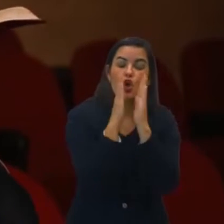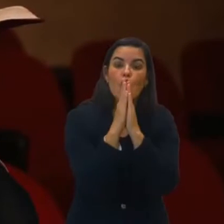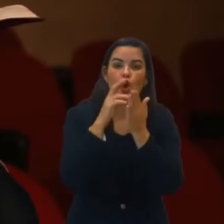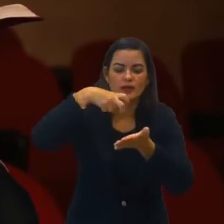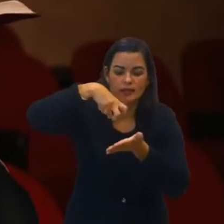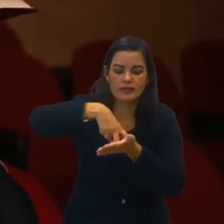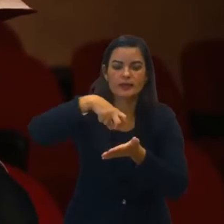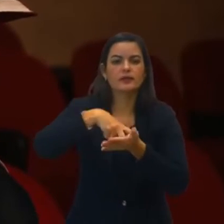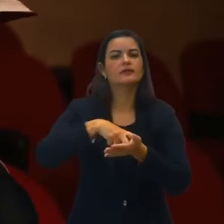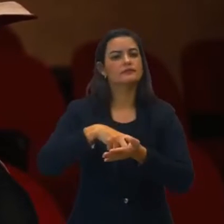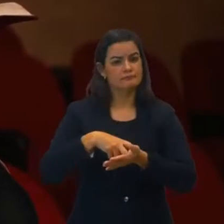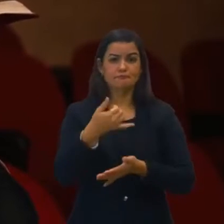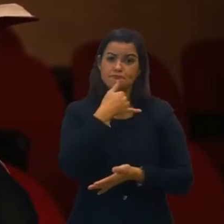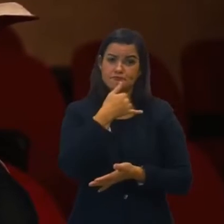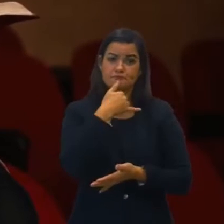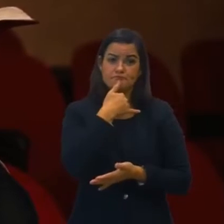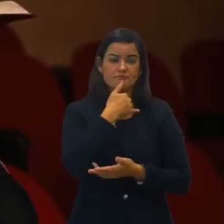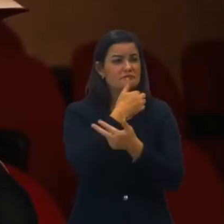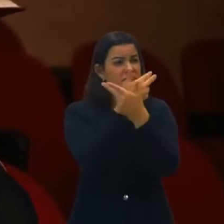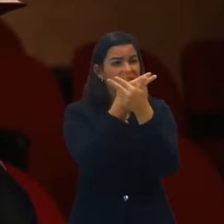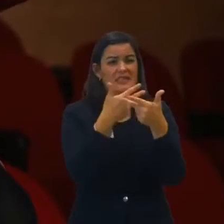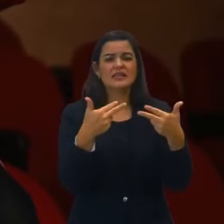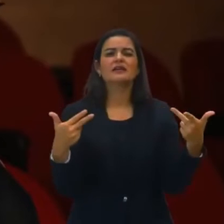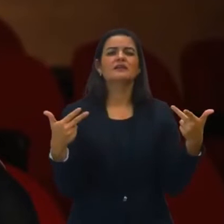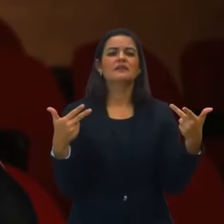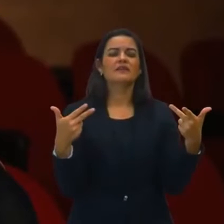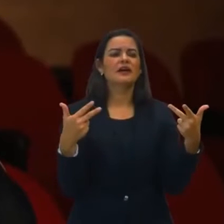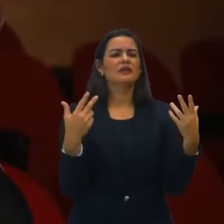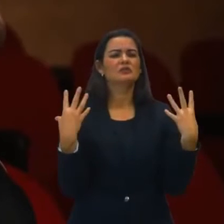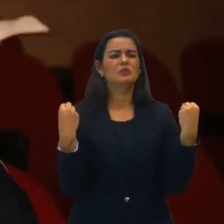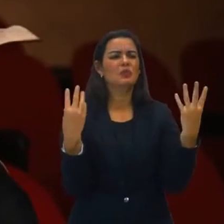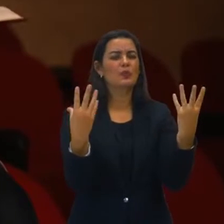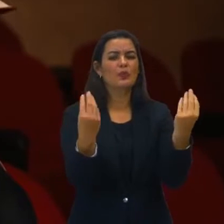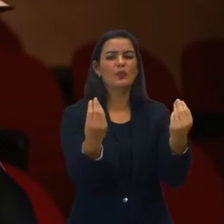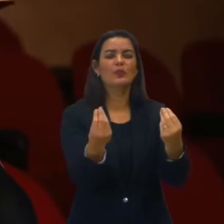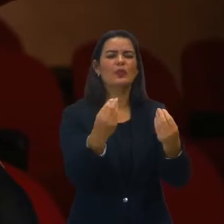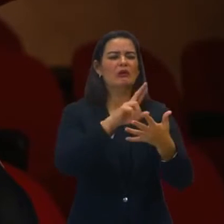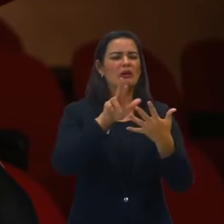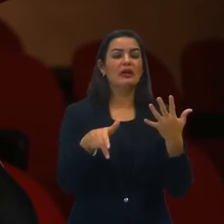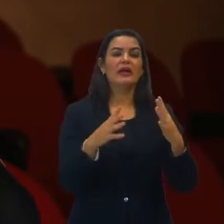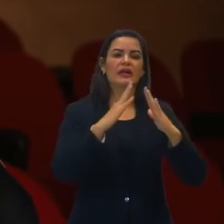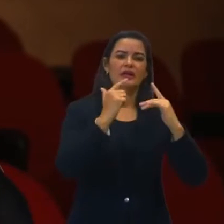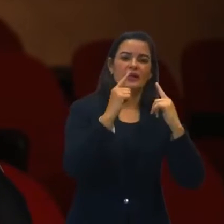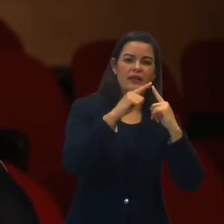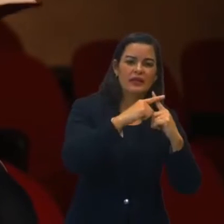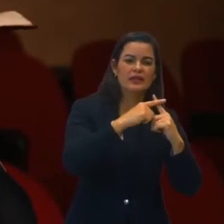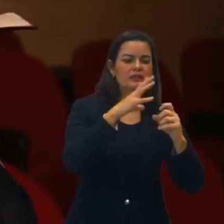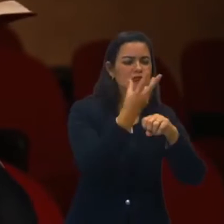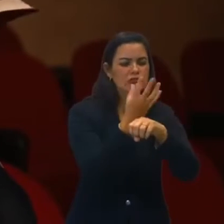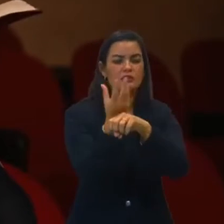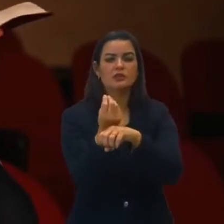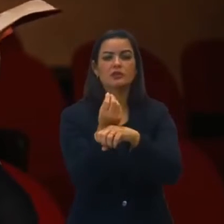igrejas, as reuniões de oração estejam no CTI, talvez num respirador mecânico, talvez